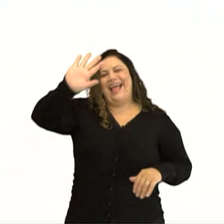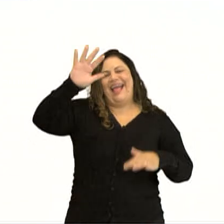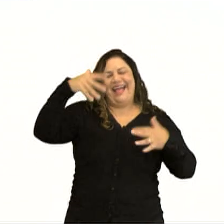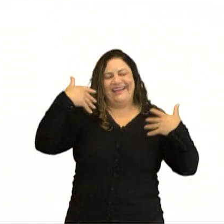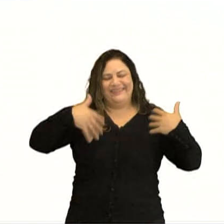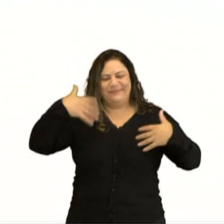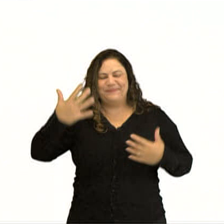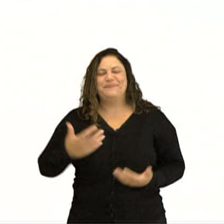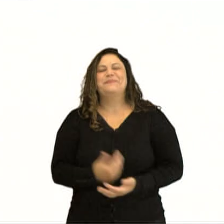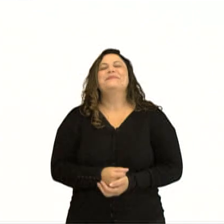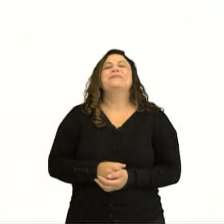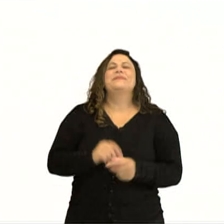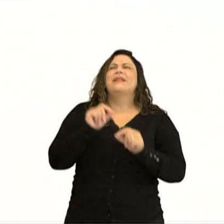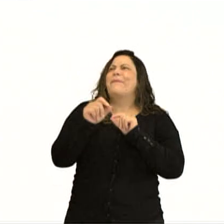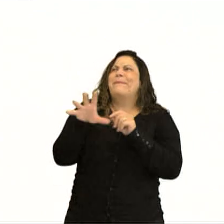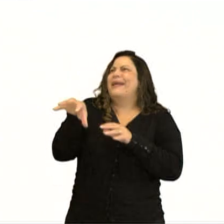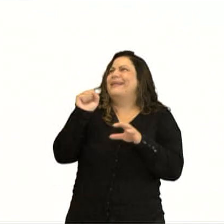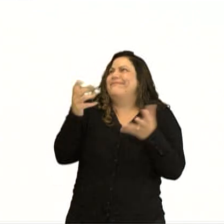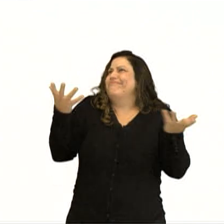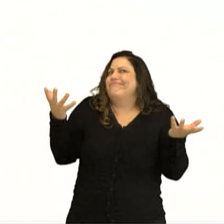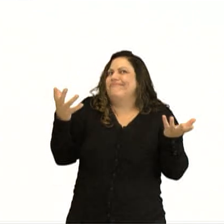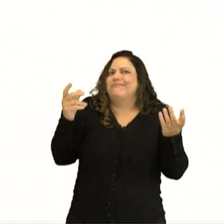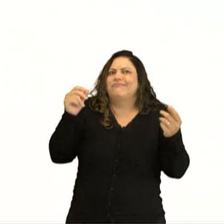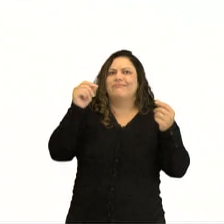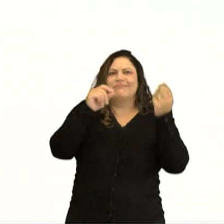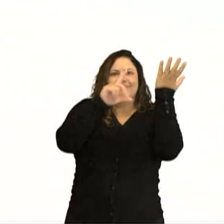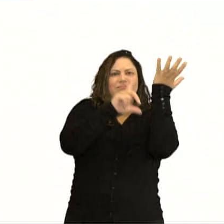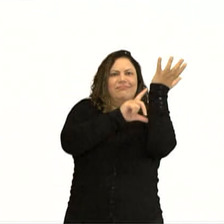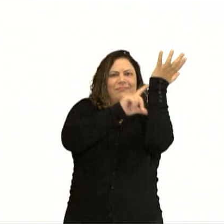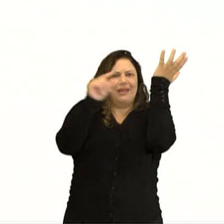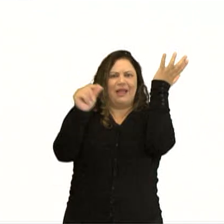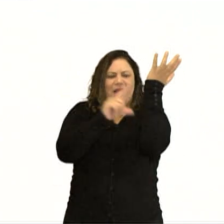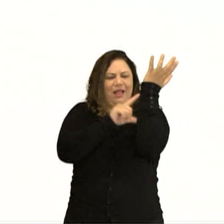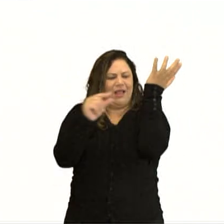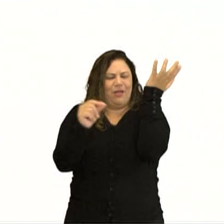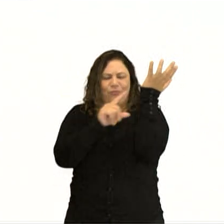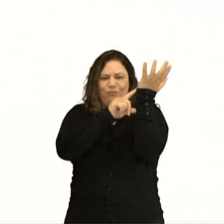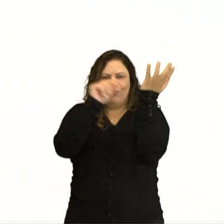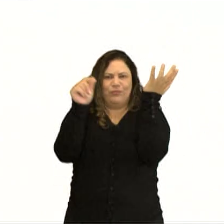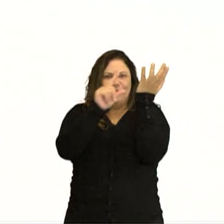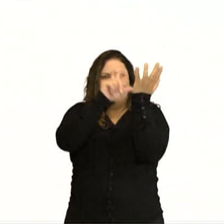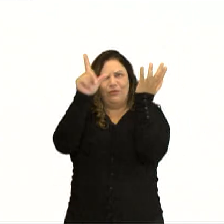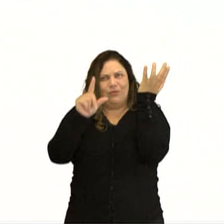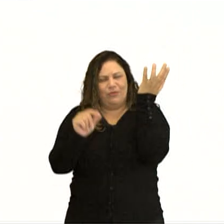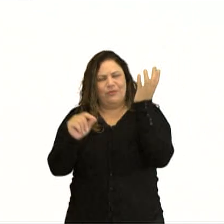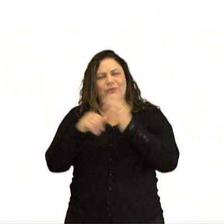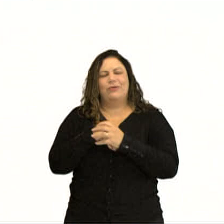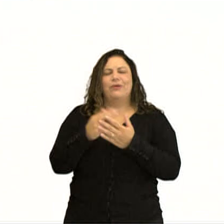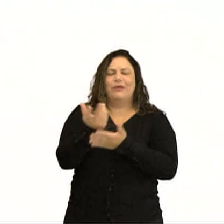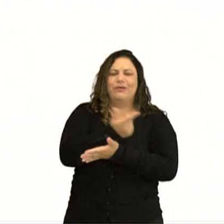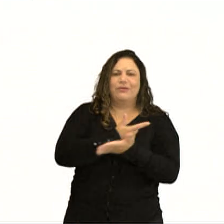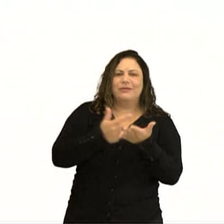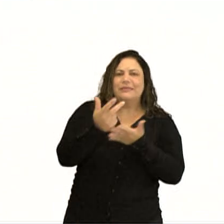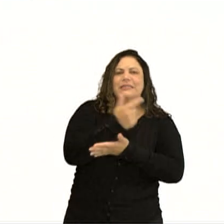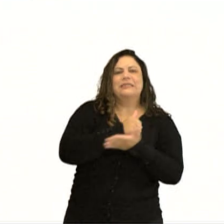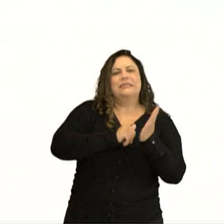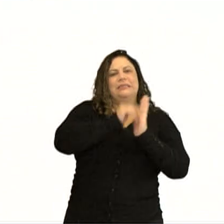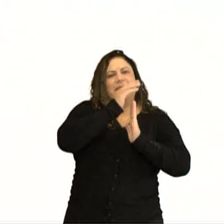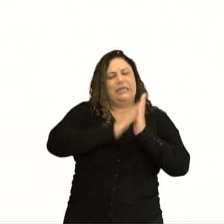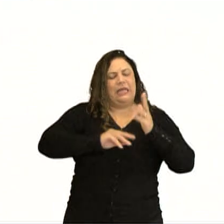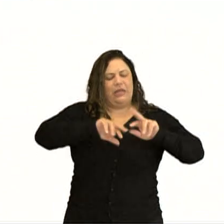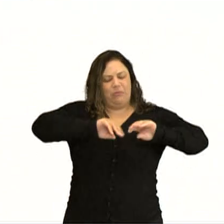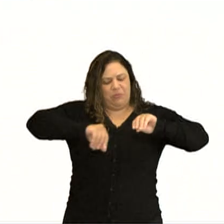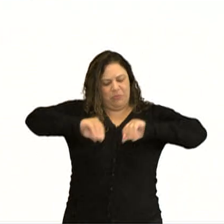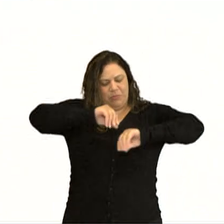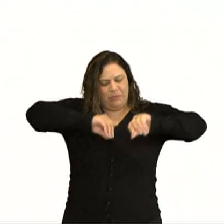ali, pega folhas da árvore, né? Construa um desenho com folhas de árvore,